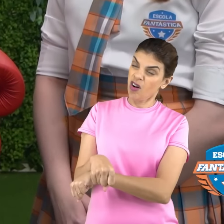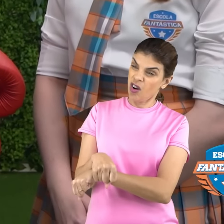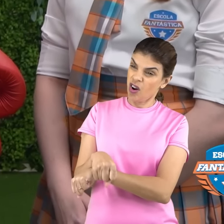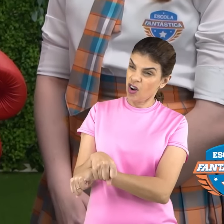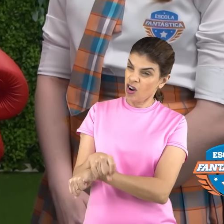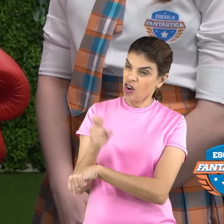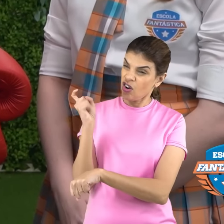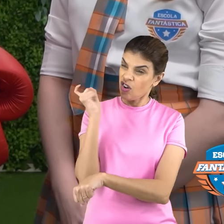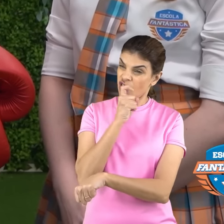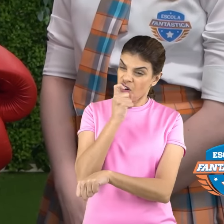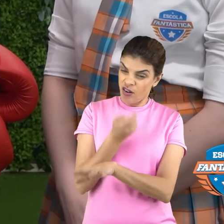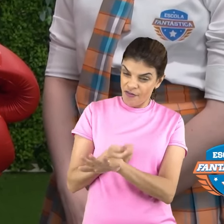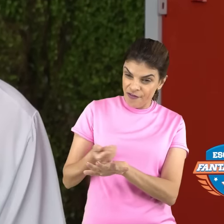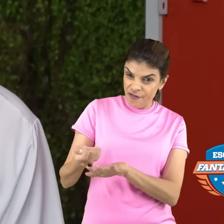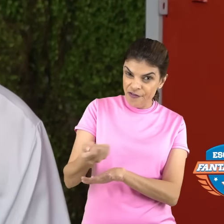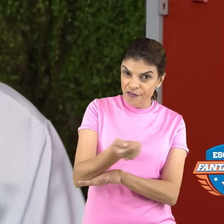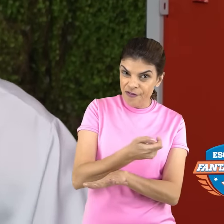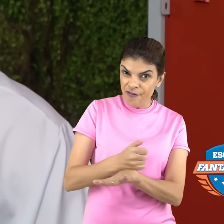Fake?